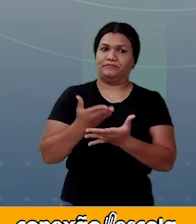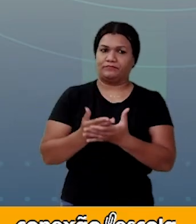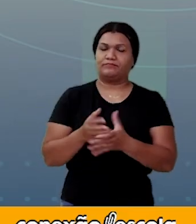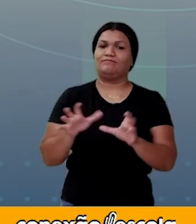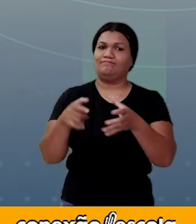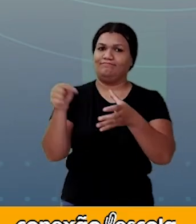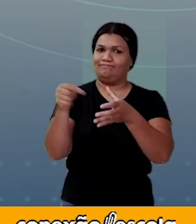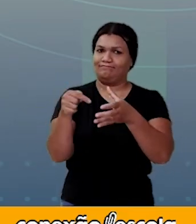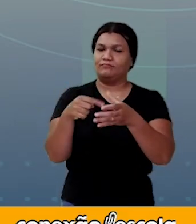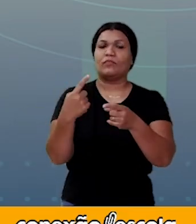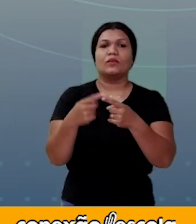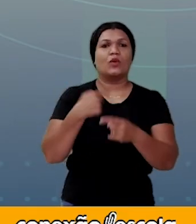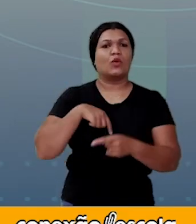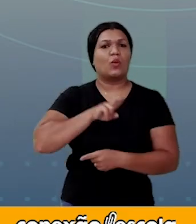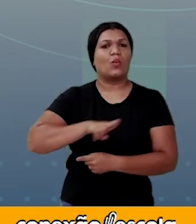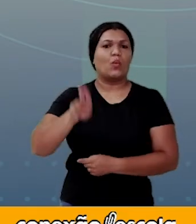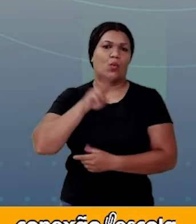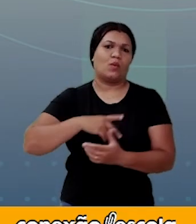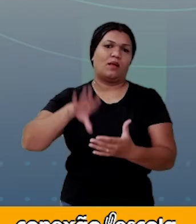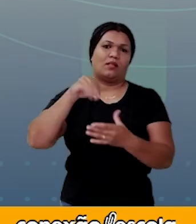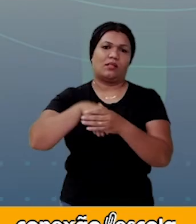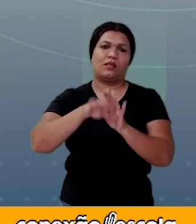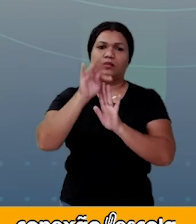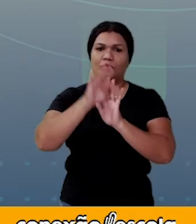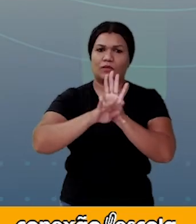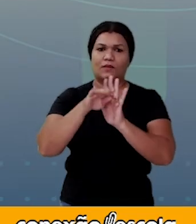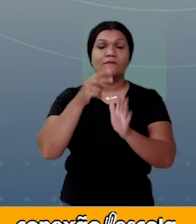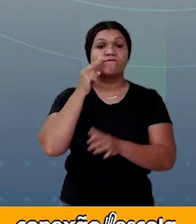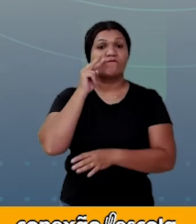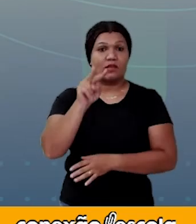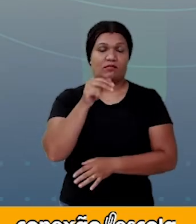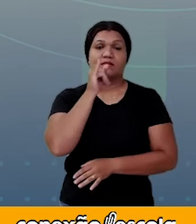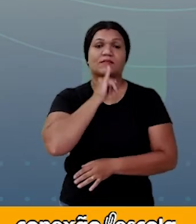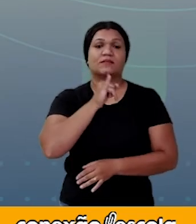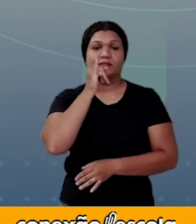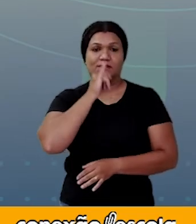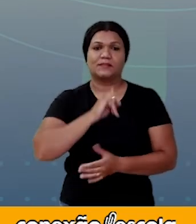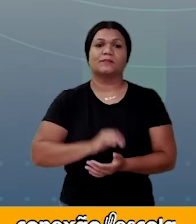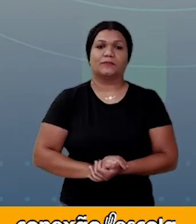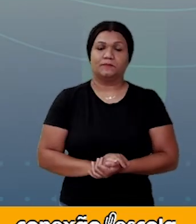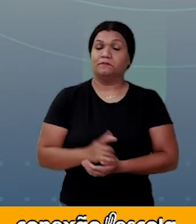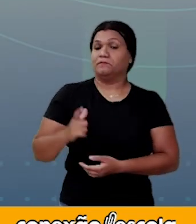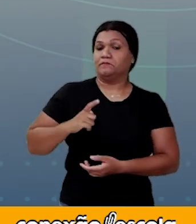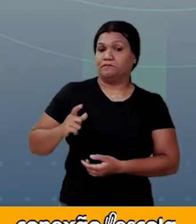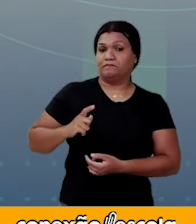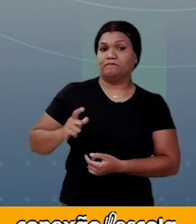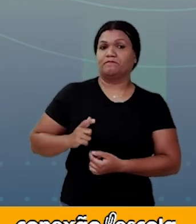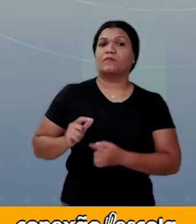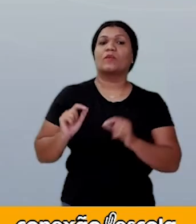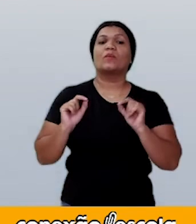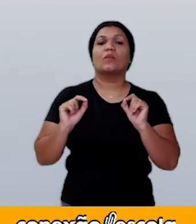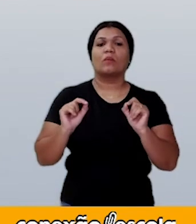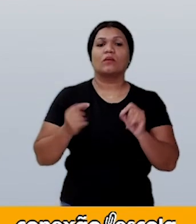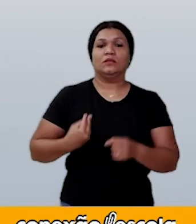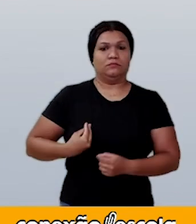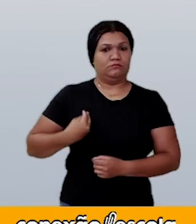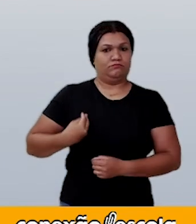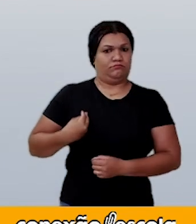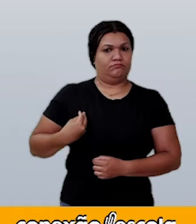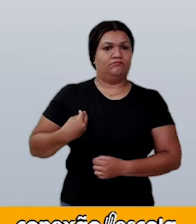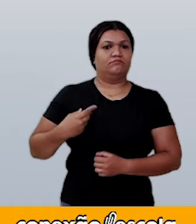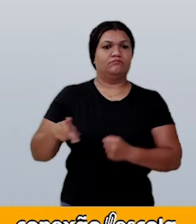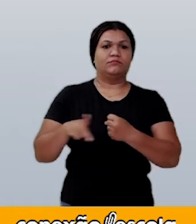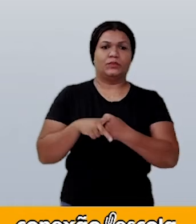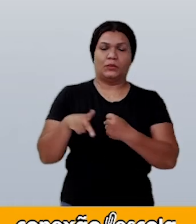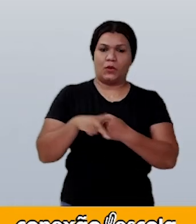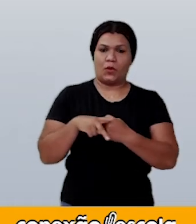para utilizarmos nos nossos textos. Veja um exemplo em que há a presença dos